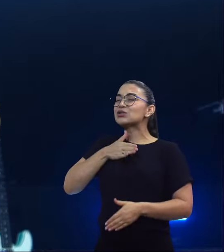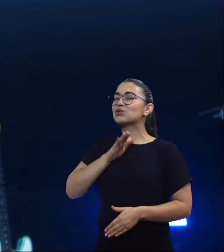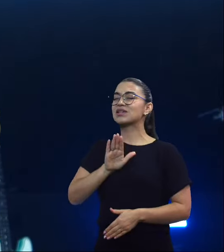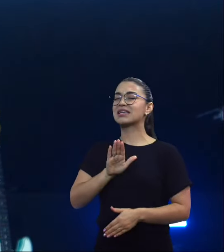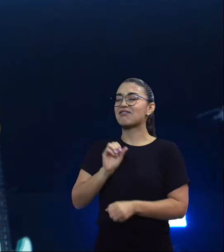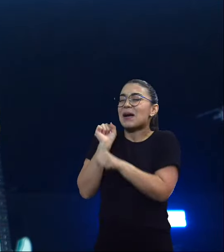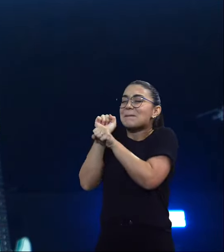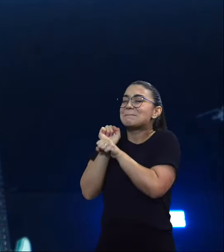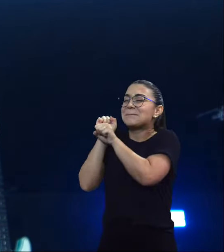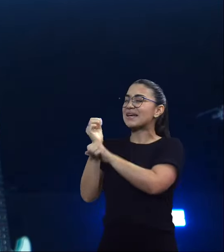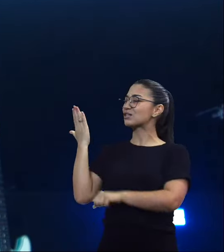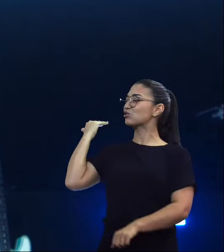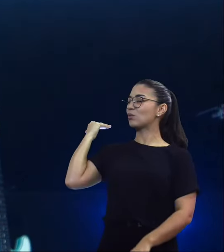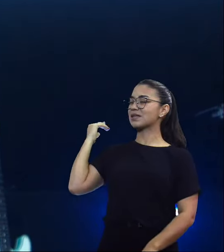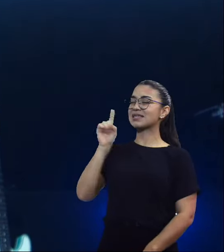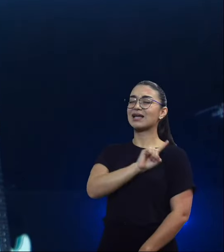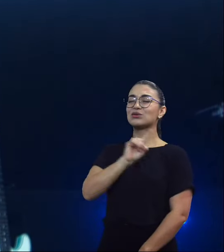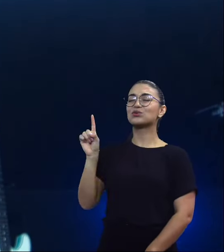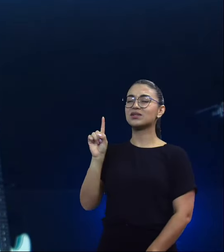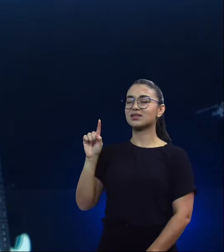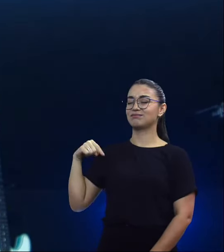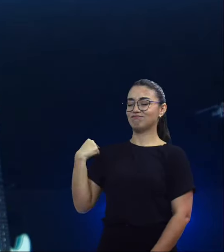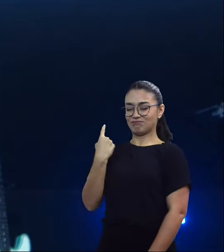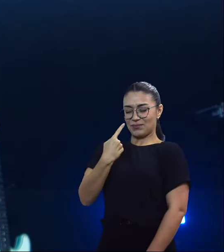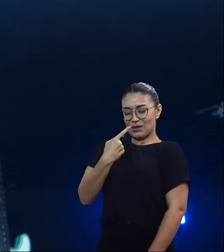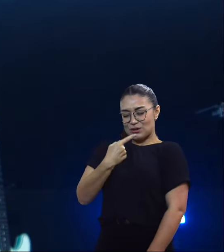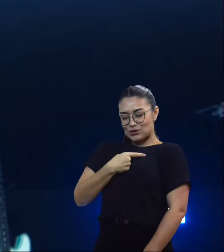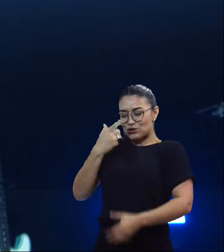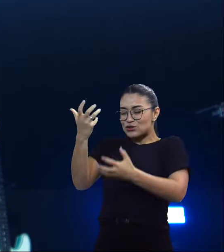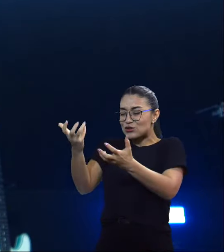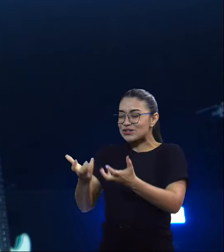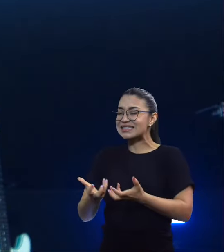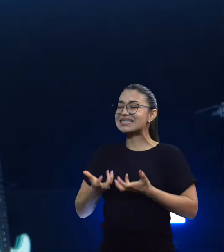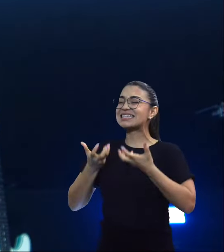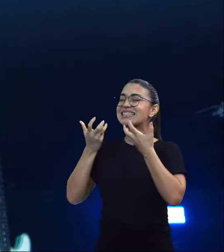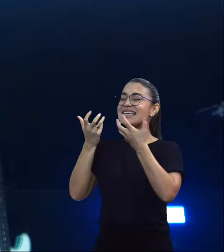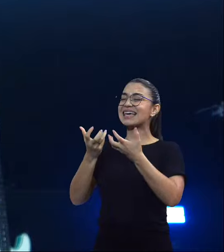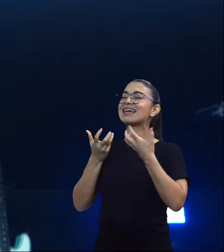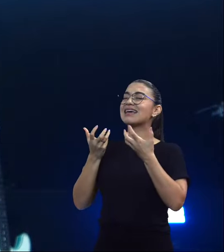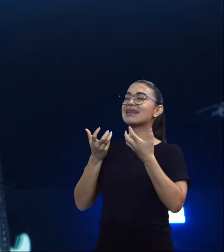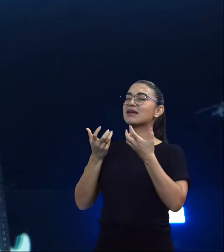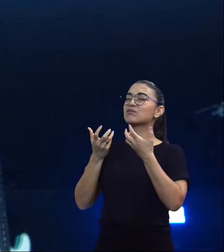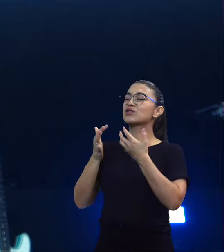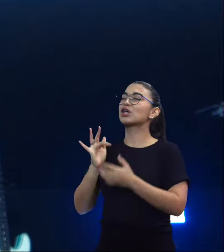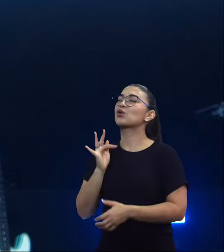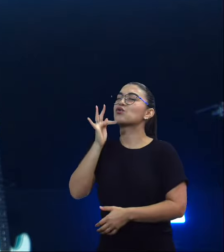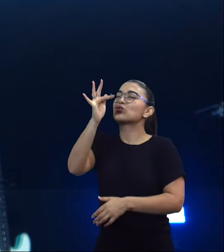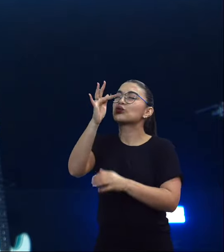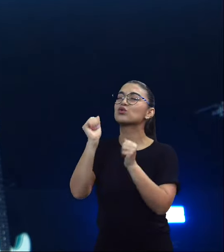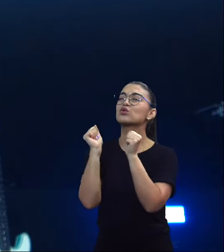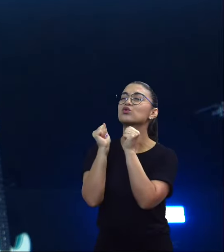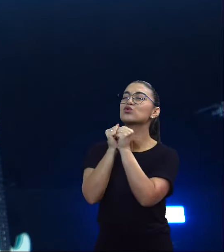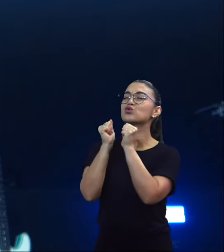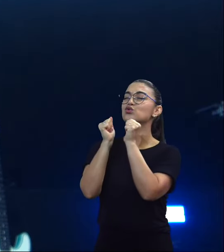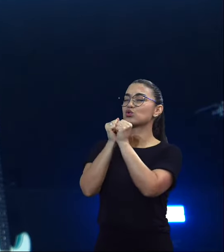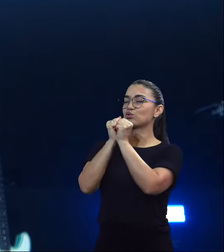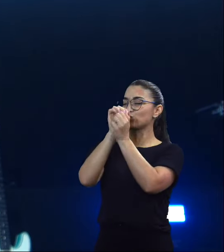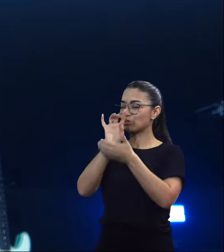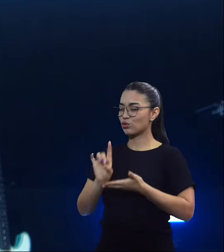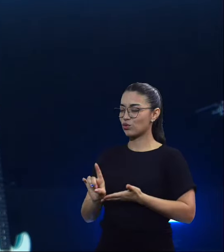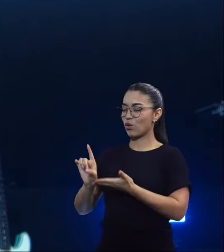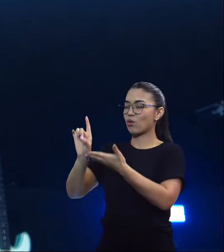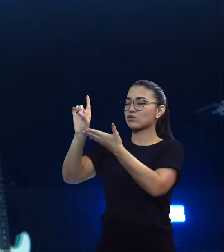prenda ou nos gere simplesmente uma tradição ou uma acomodação, mas para que o nosso passado possa nos impulsionar